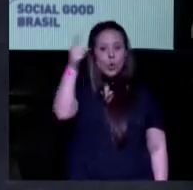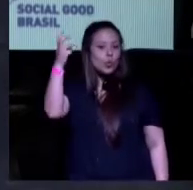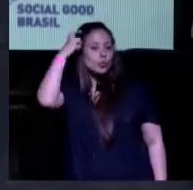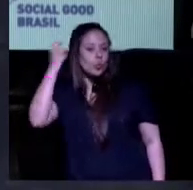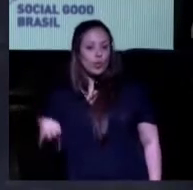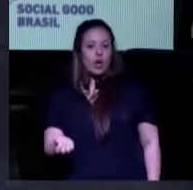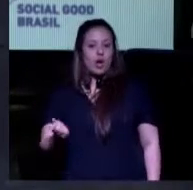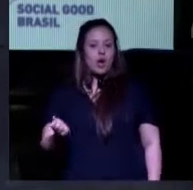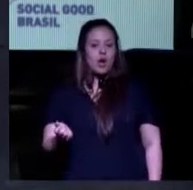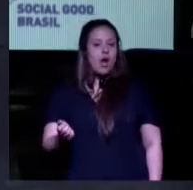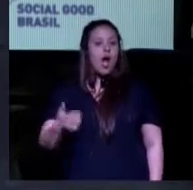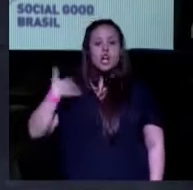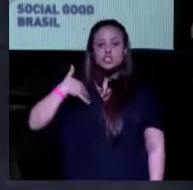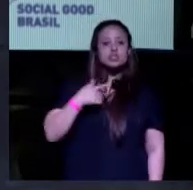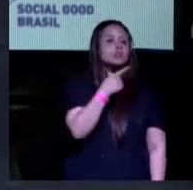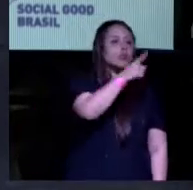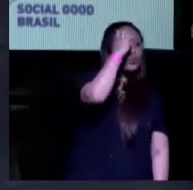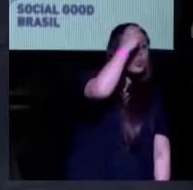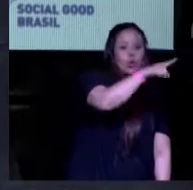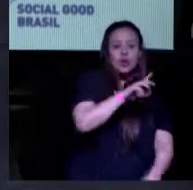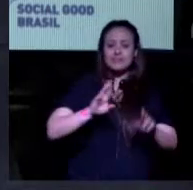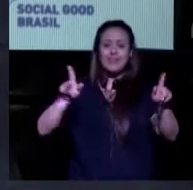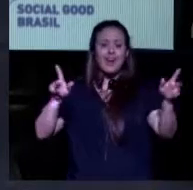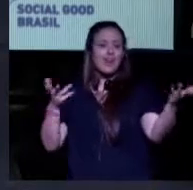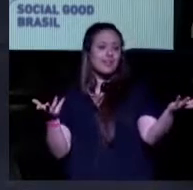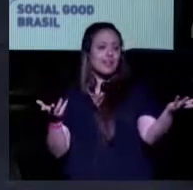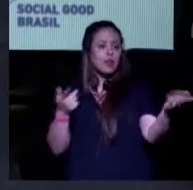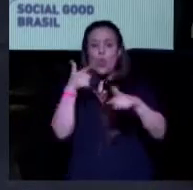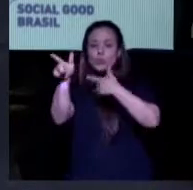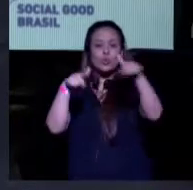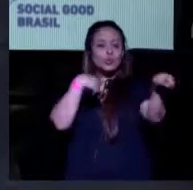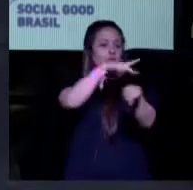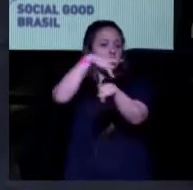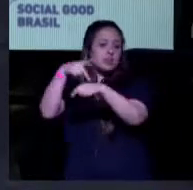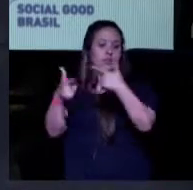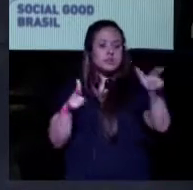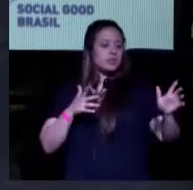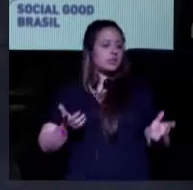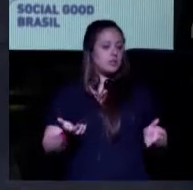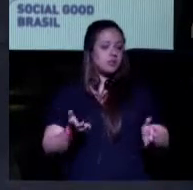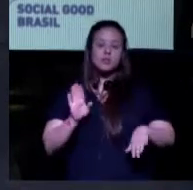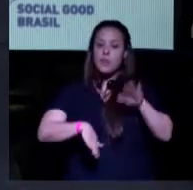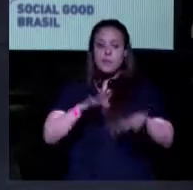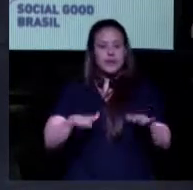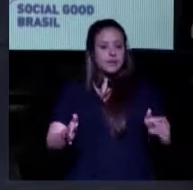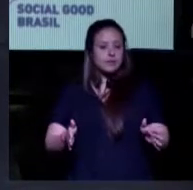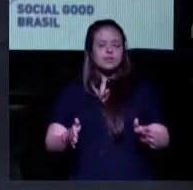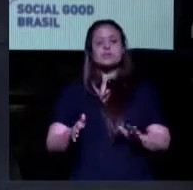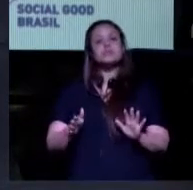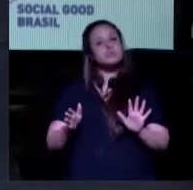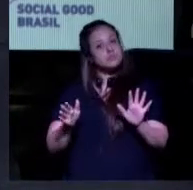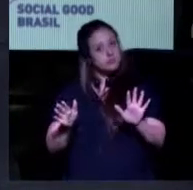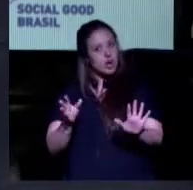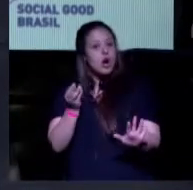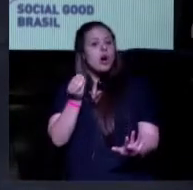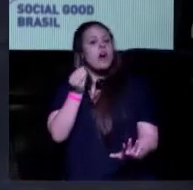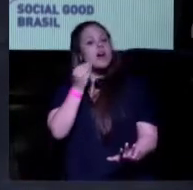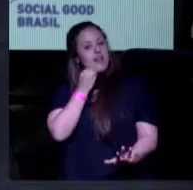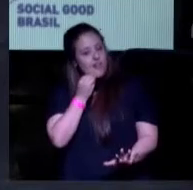e deixar essa abertura pra mim é uma coisa que ainda as grandes organizações têm dificuldade óbvia porque elas são